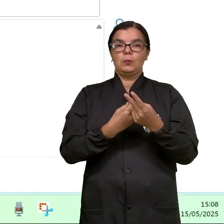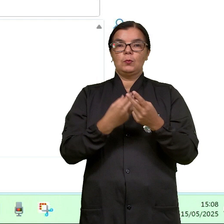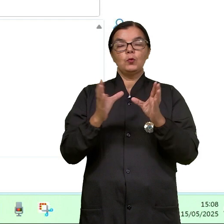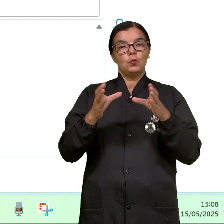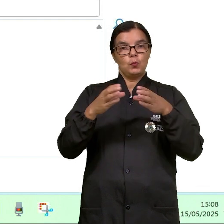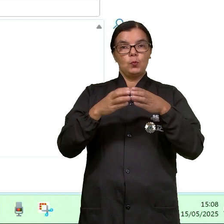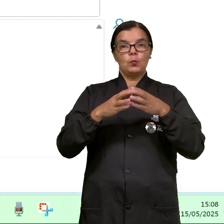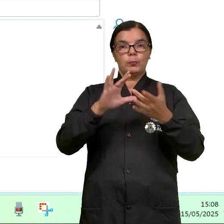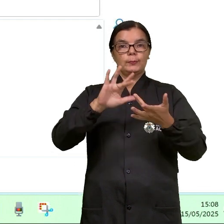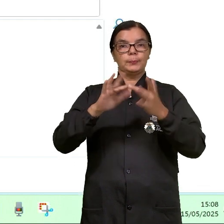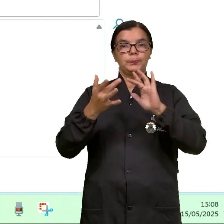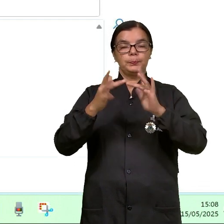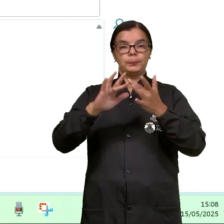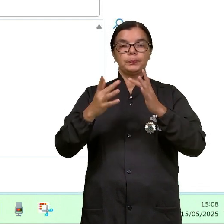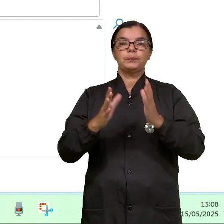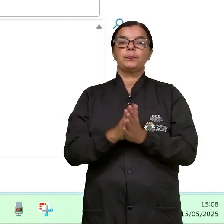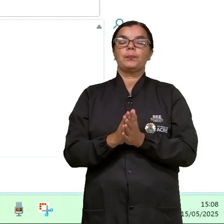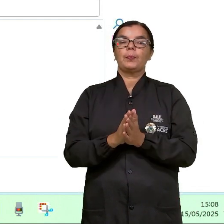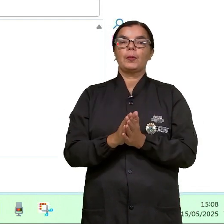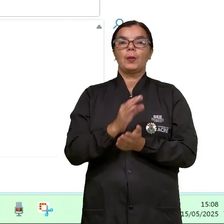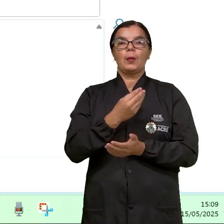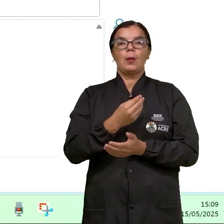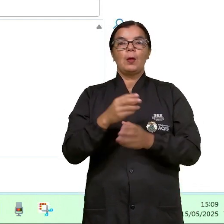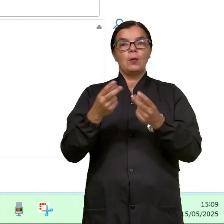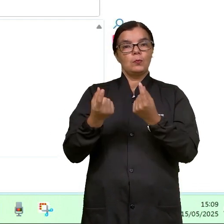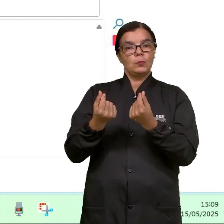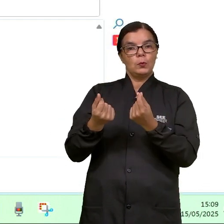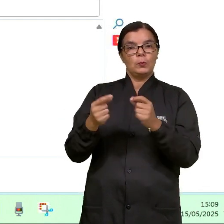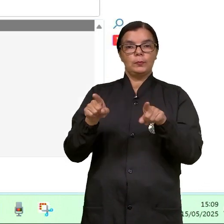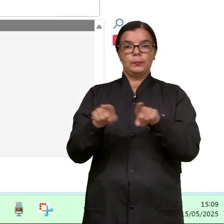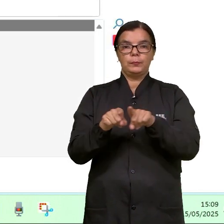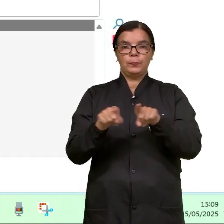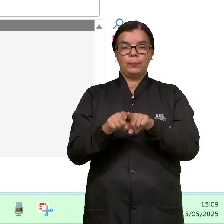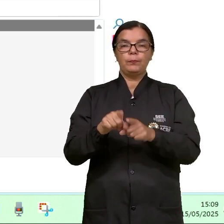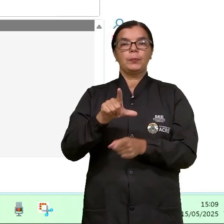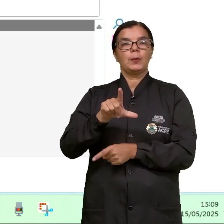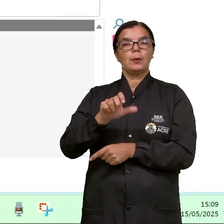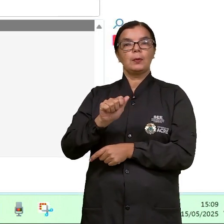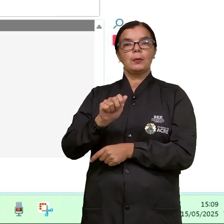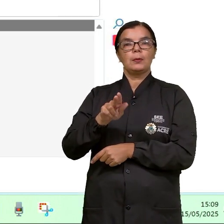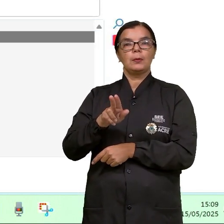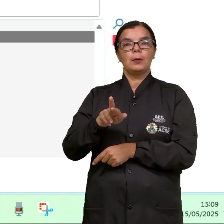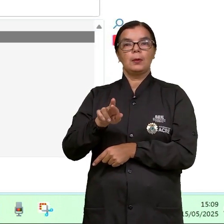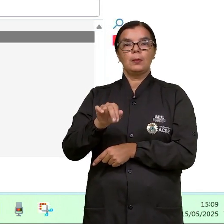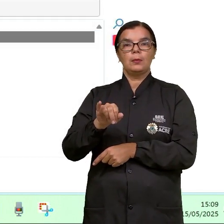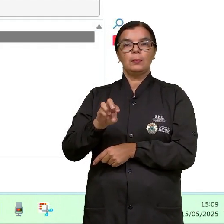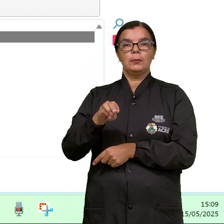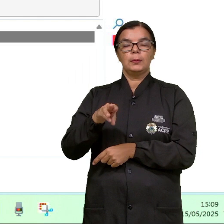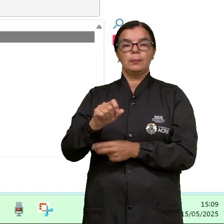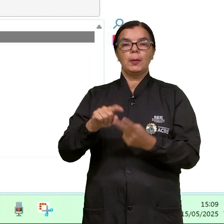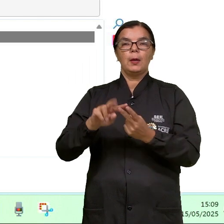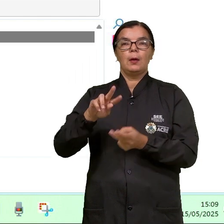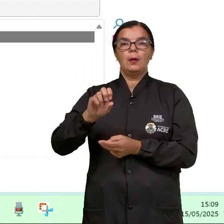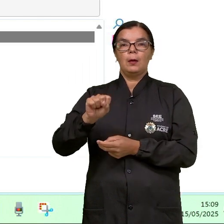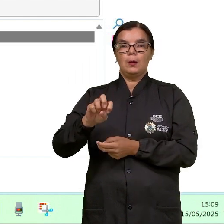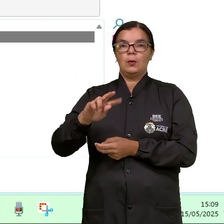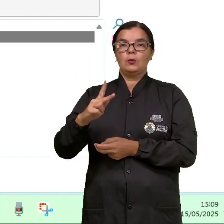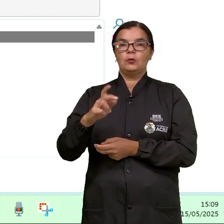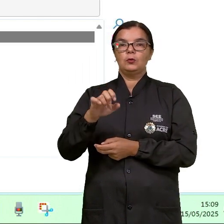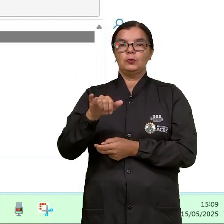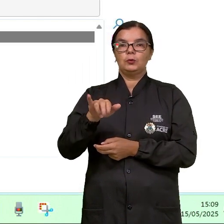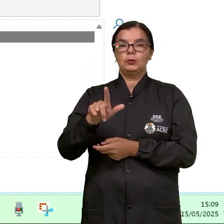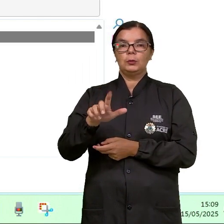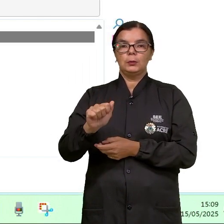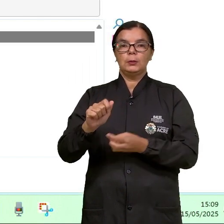grupo de contatos, tá? Financeiro, quem faz parte? Eu coloquei aqui, ó, Laurimar, coloquei a Sheila aqui, vou colocar